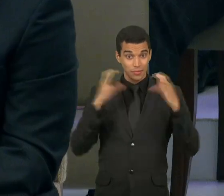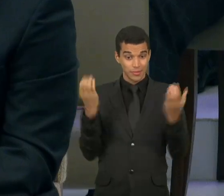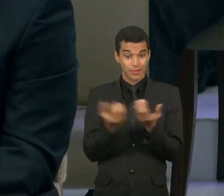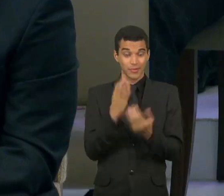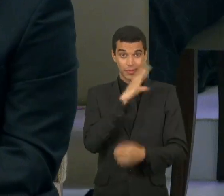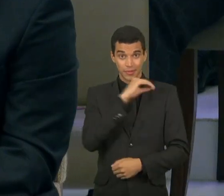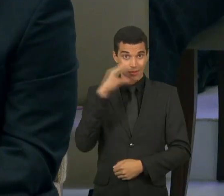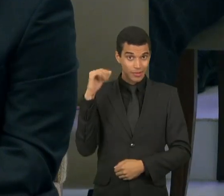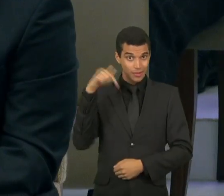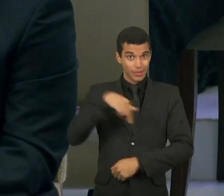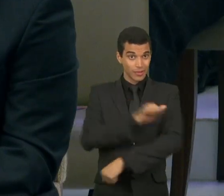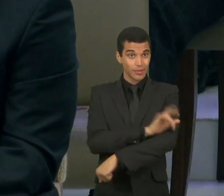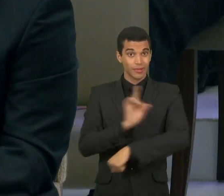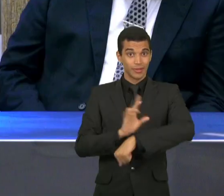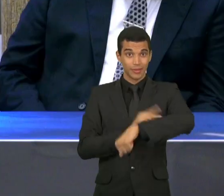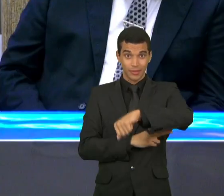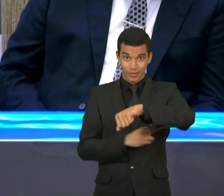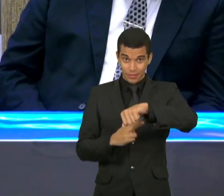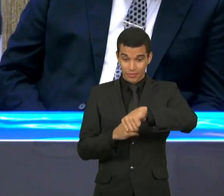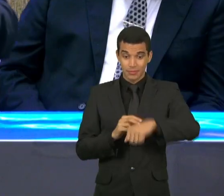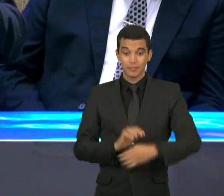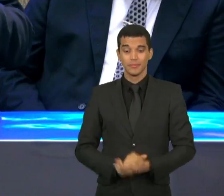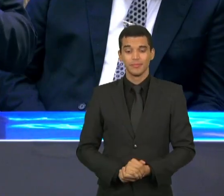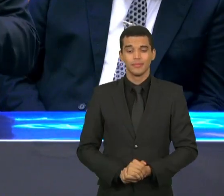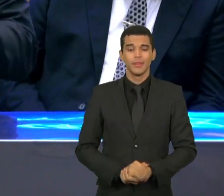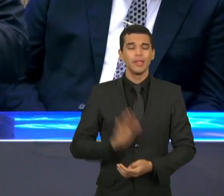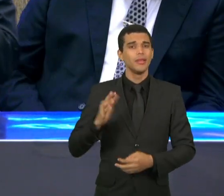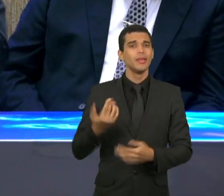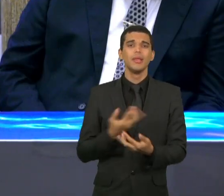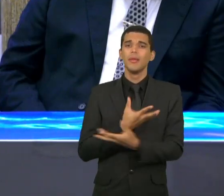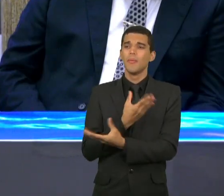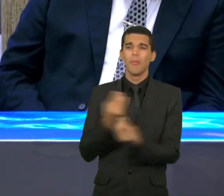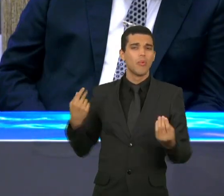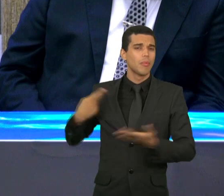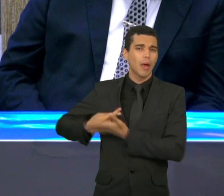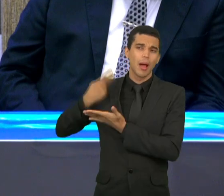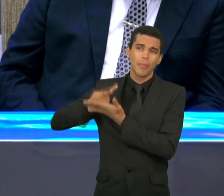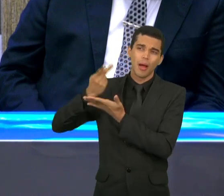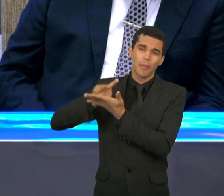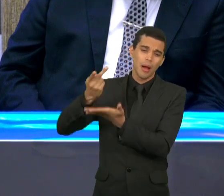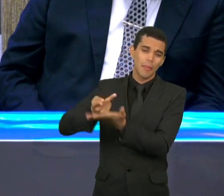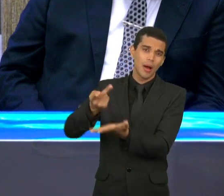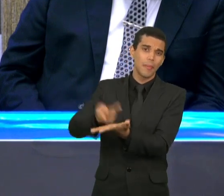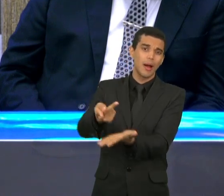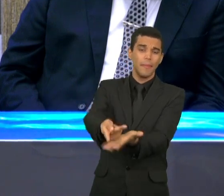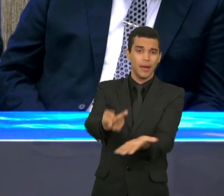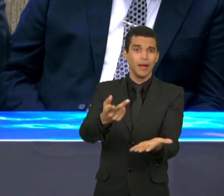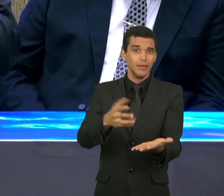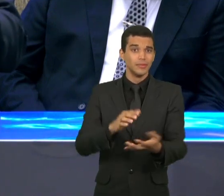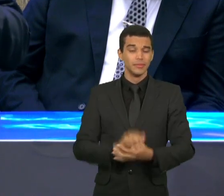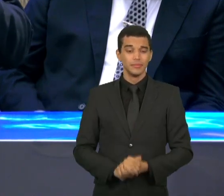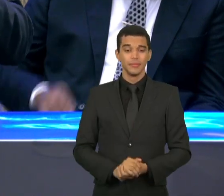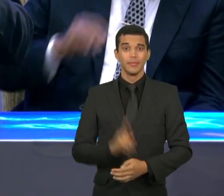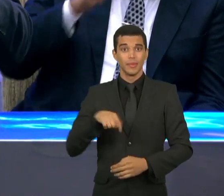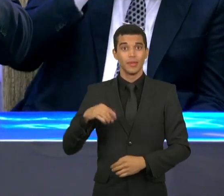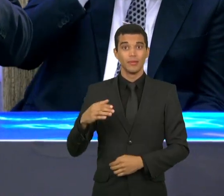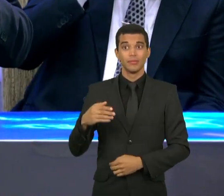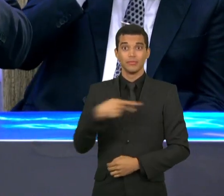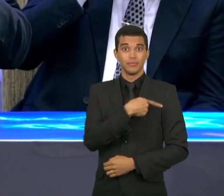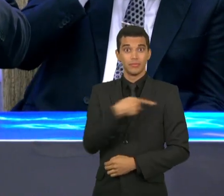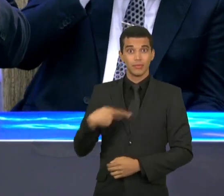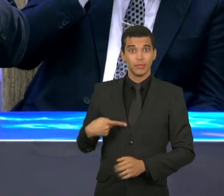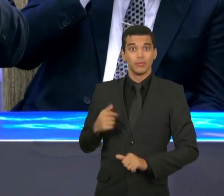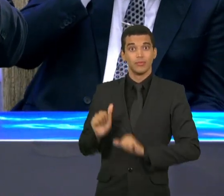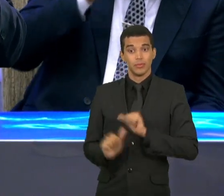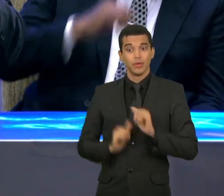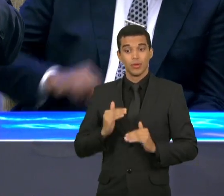Templo Central. E muita coisa assim que foi acontecendo, gerações que foram sendo preparadas,